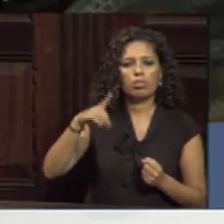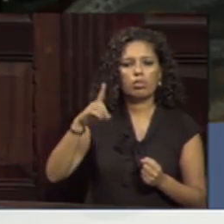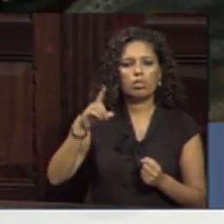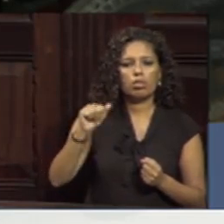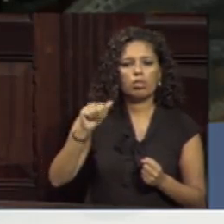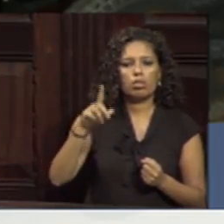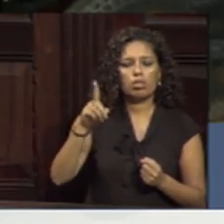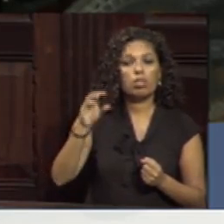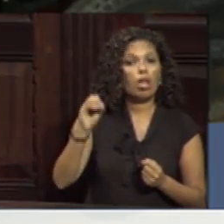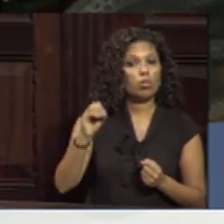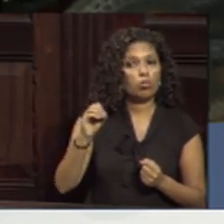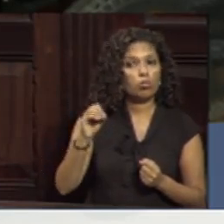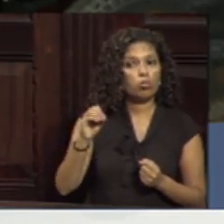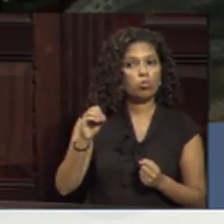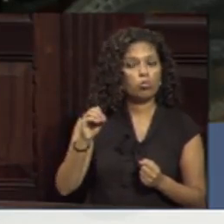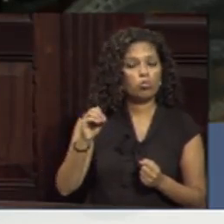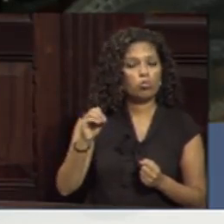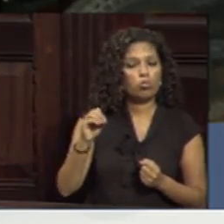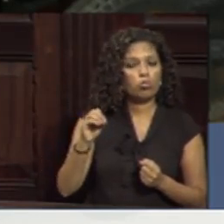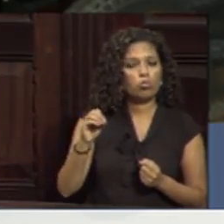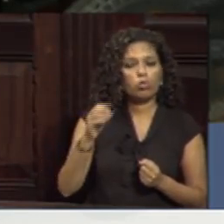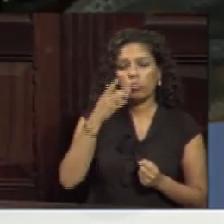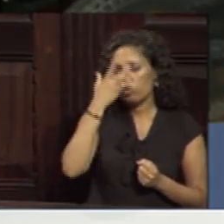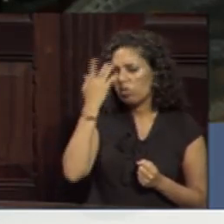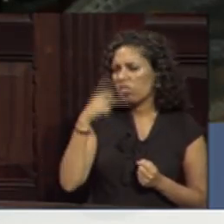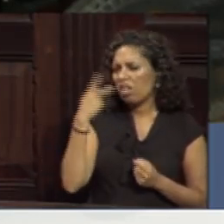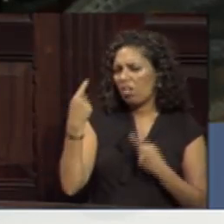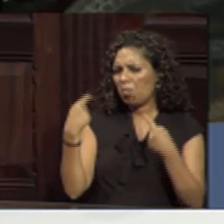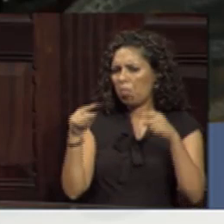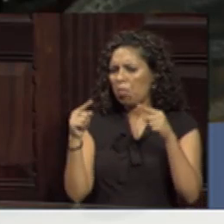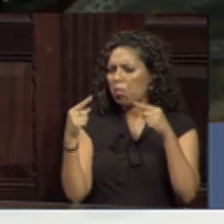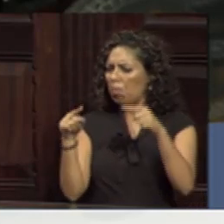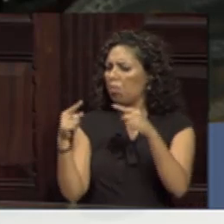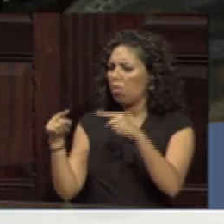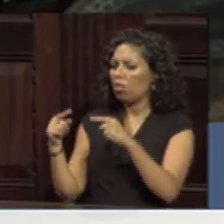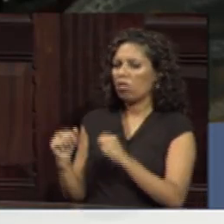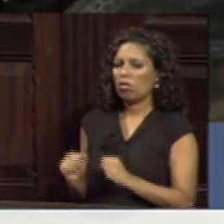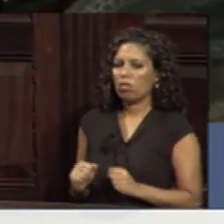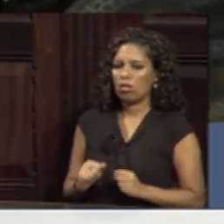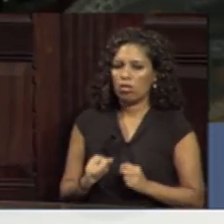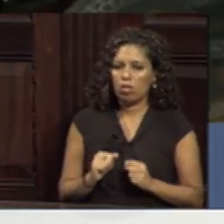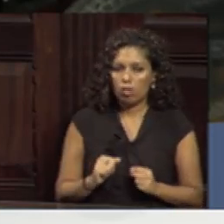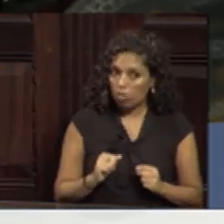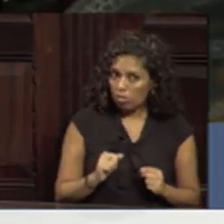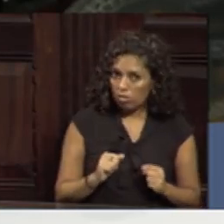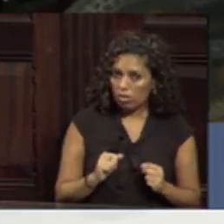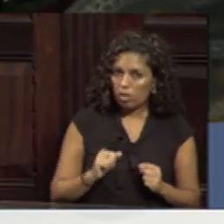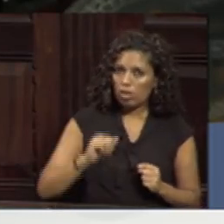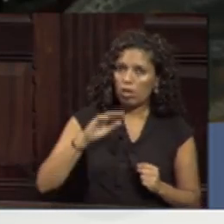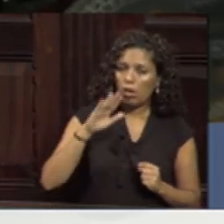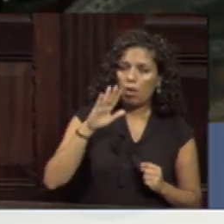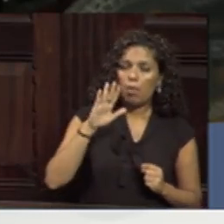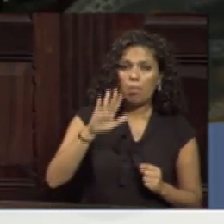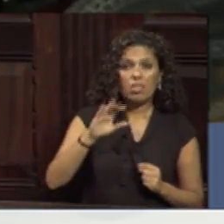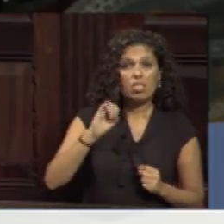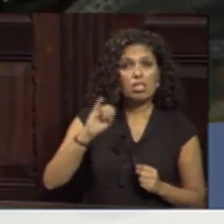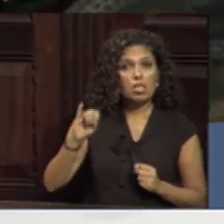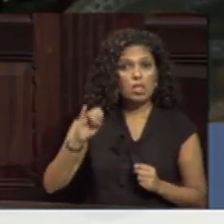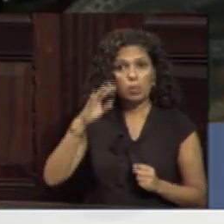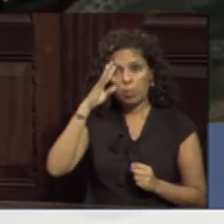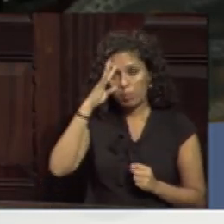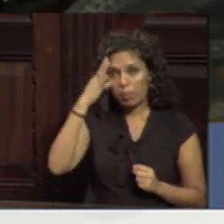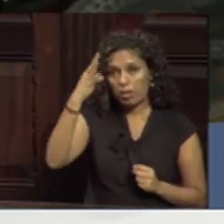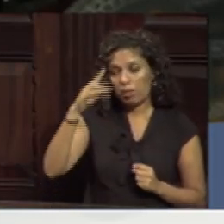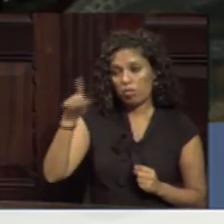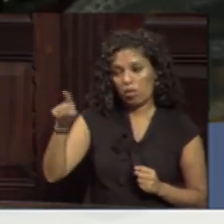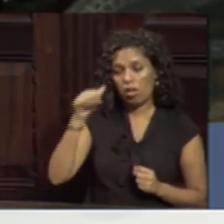é necessário. E se não fosse esse carro blindado, ele talvez não estivesse aqui, que ele levou uns 4 tiros